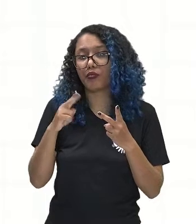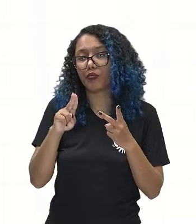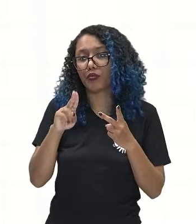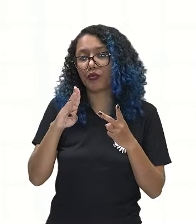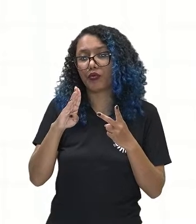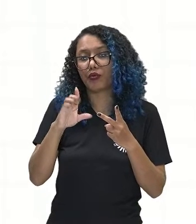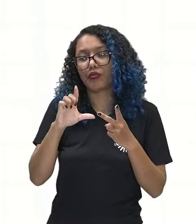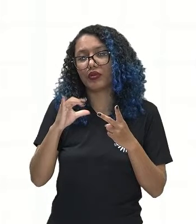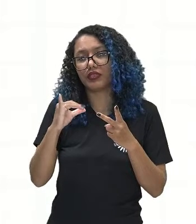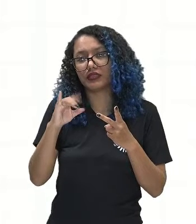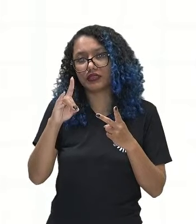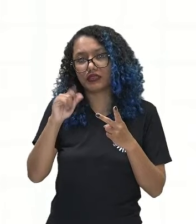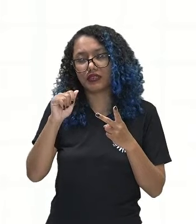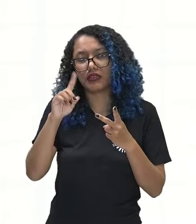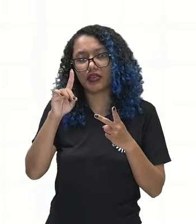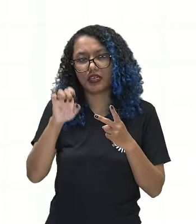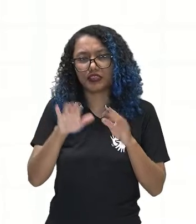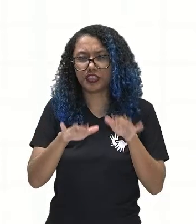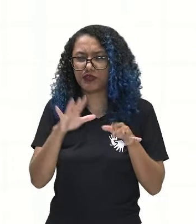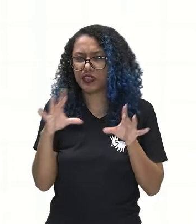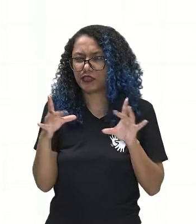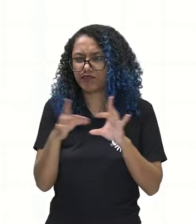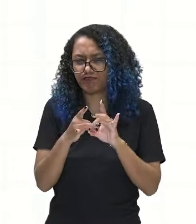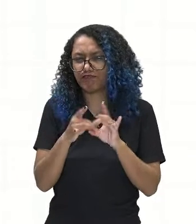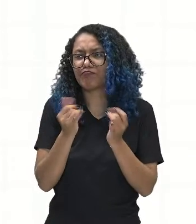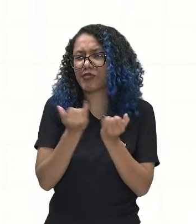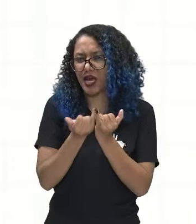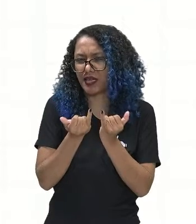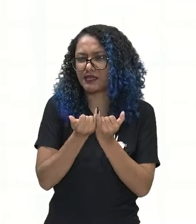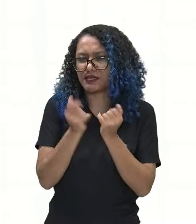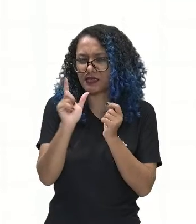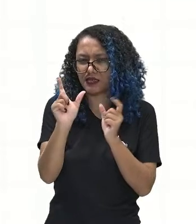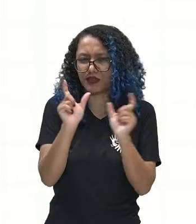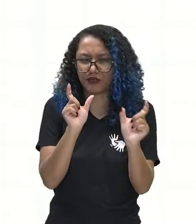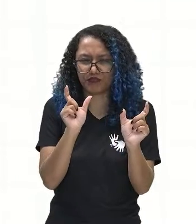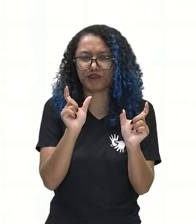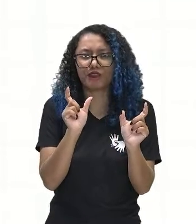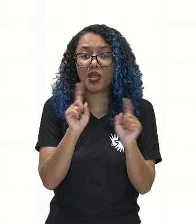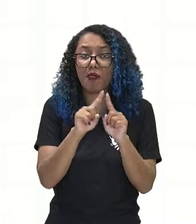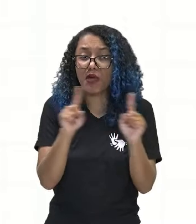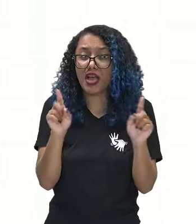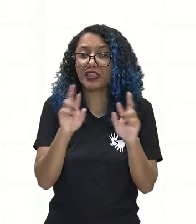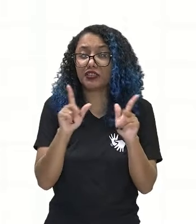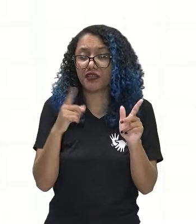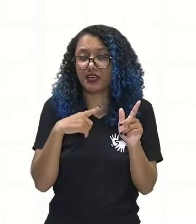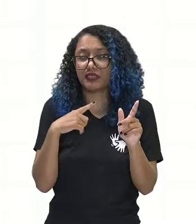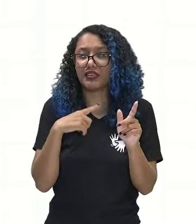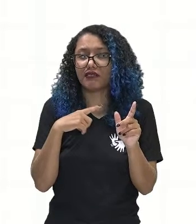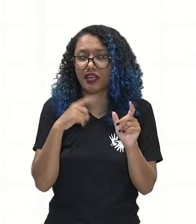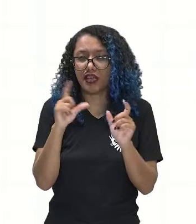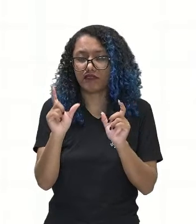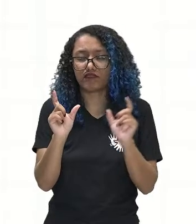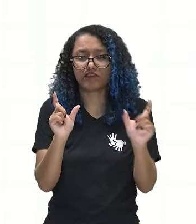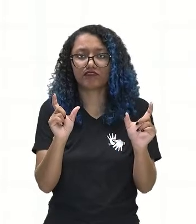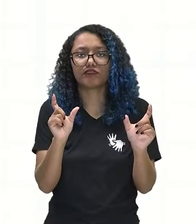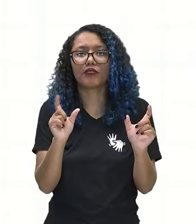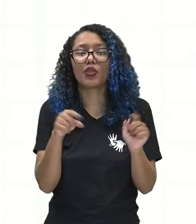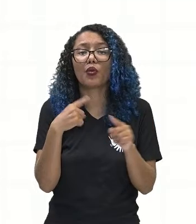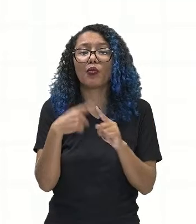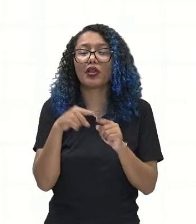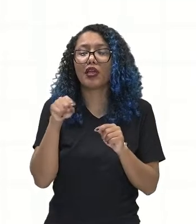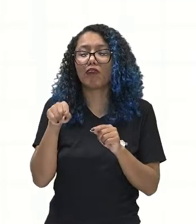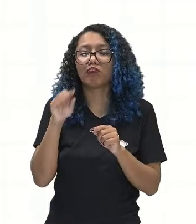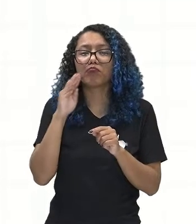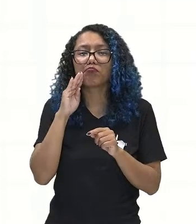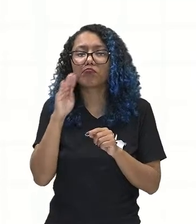associa a propaganda com a publicidade. Então, mas há uma diferença no sentido de que, principalmente, a propaganda